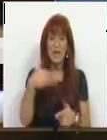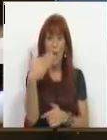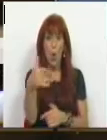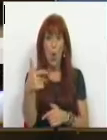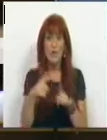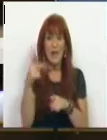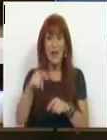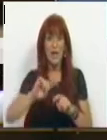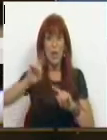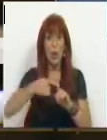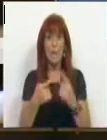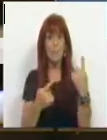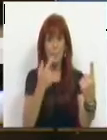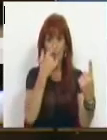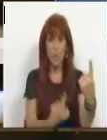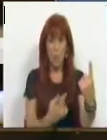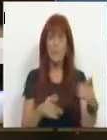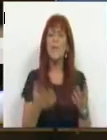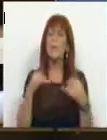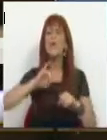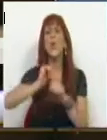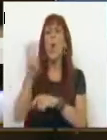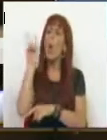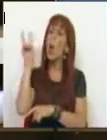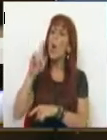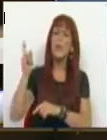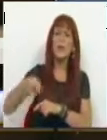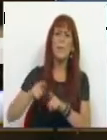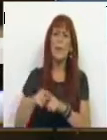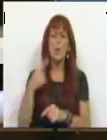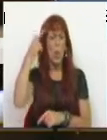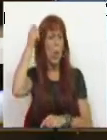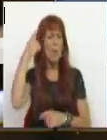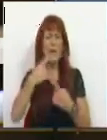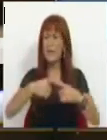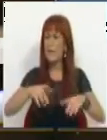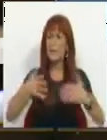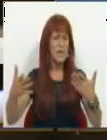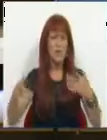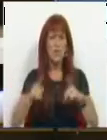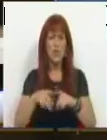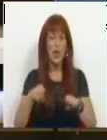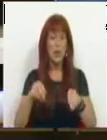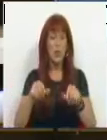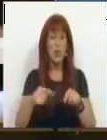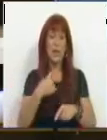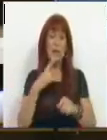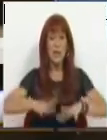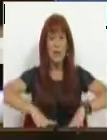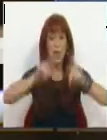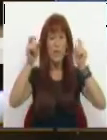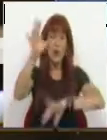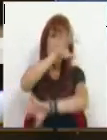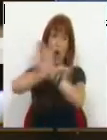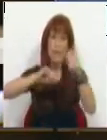quilos por ano e por pessoa. Mas um outro olhar se impõe para se compreender a diferença entre as regiões ditas desenvolvidas